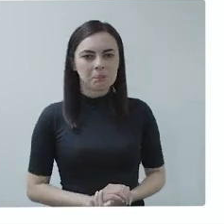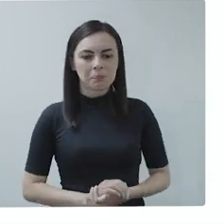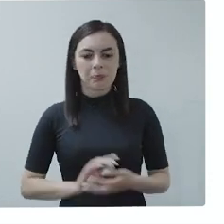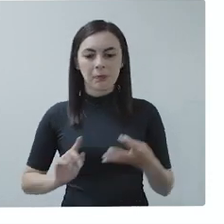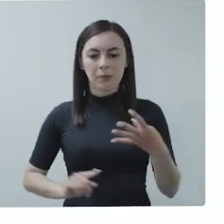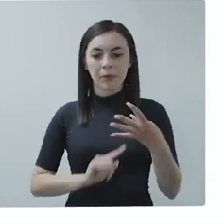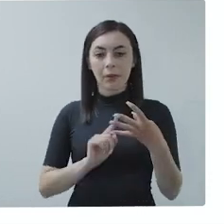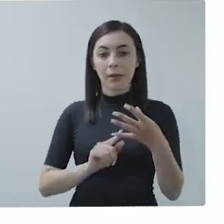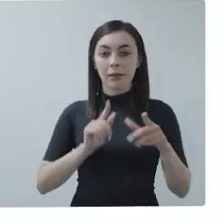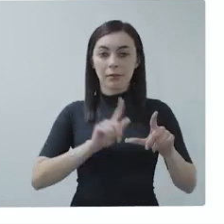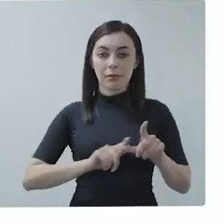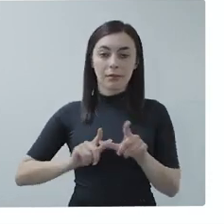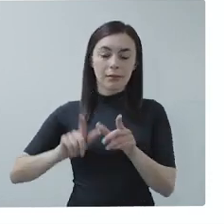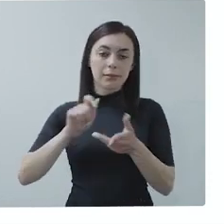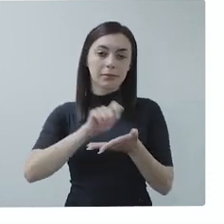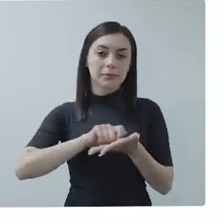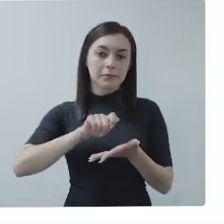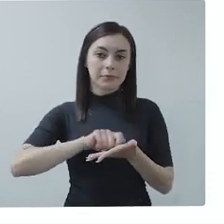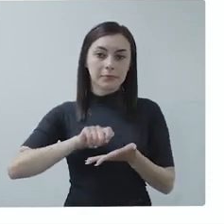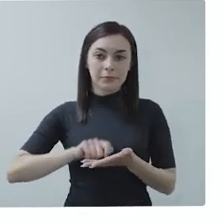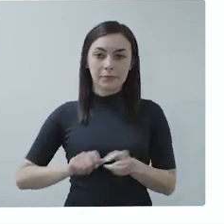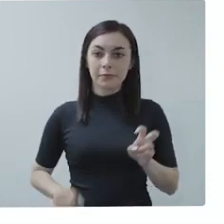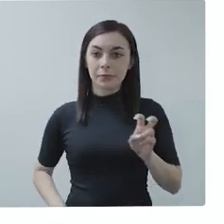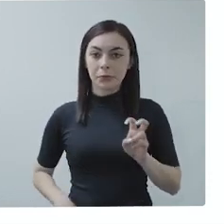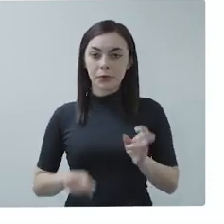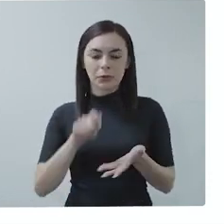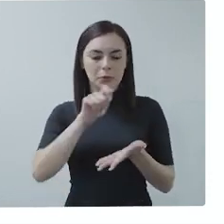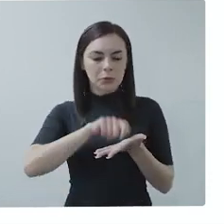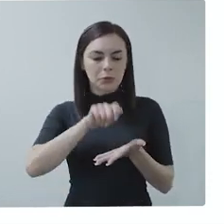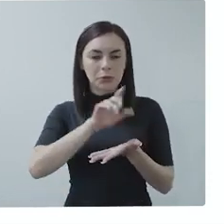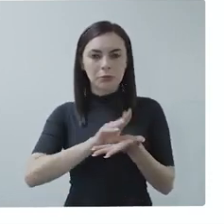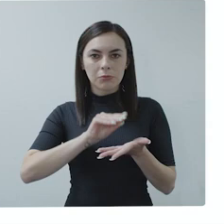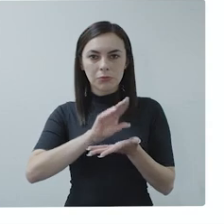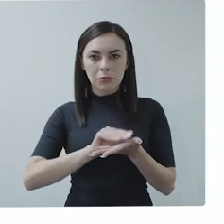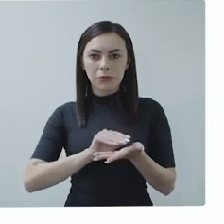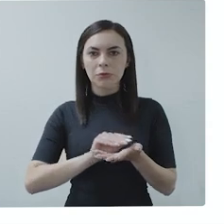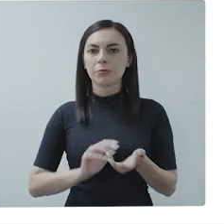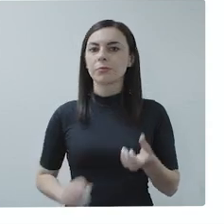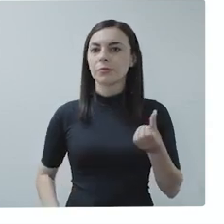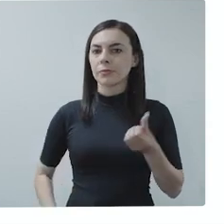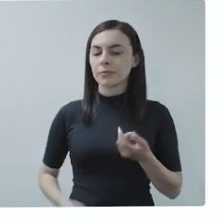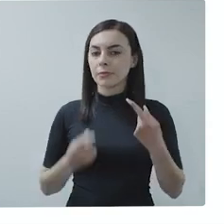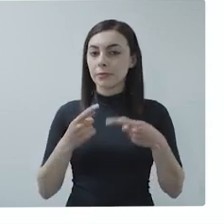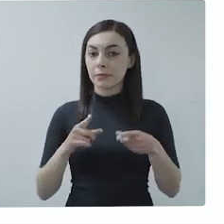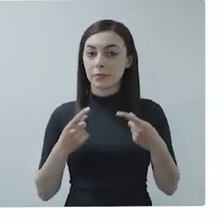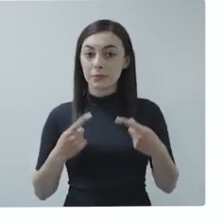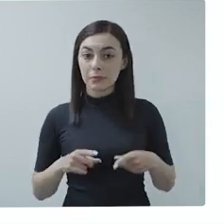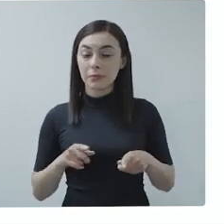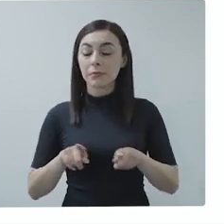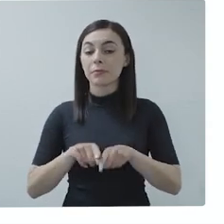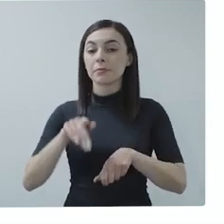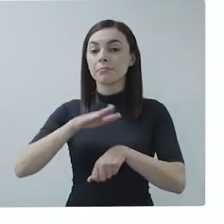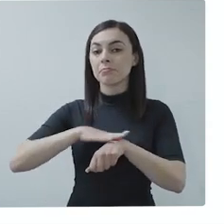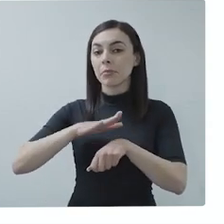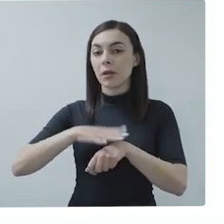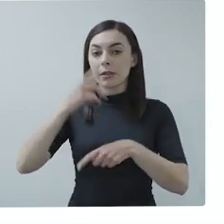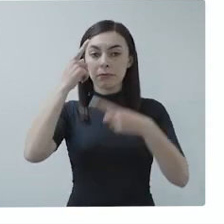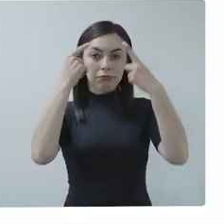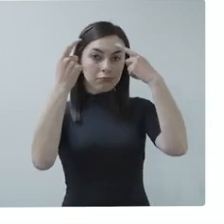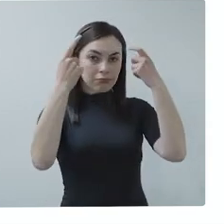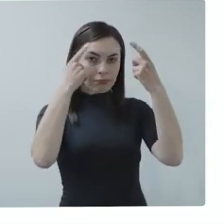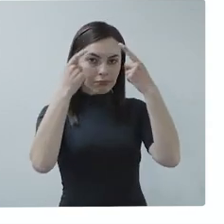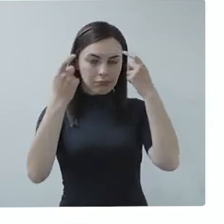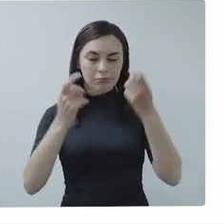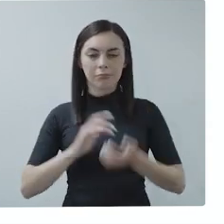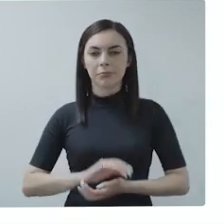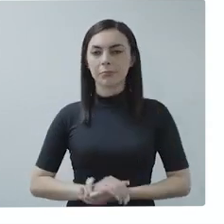o traçado das letras, registros, desafio e o momento criação. Então